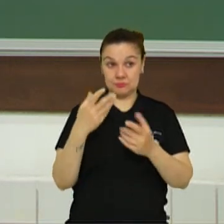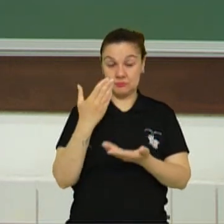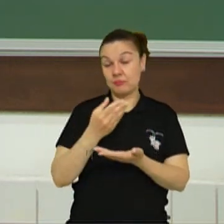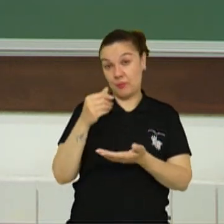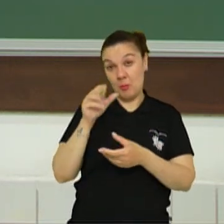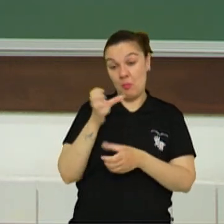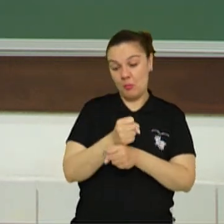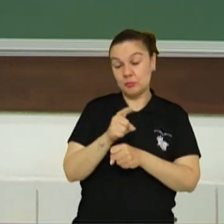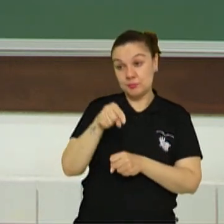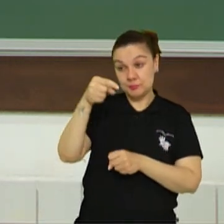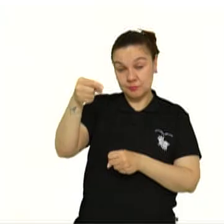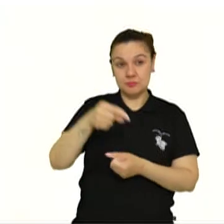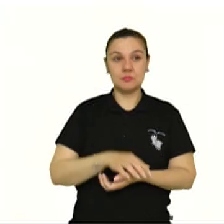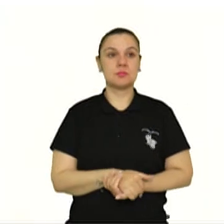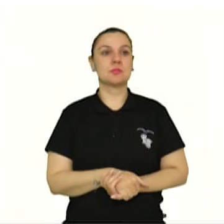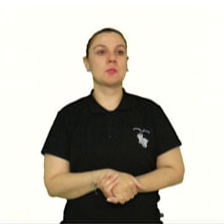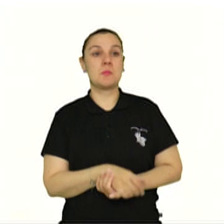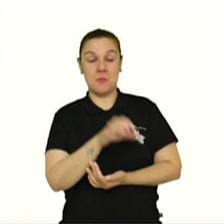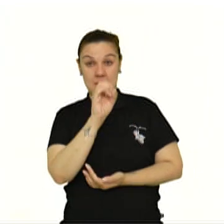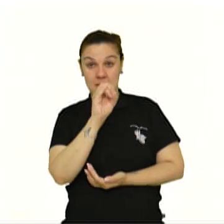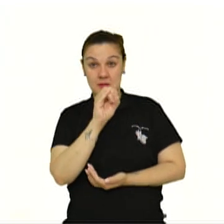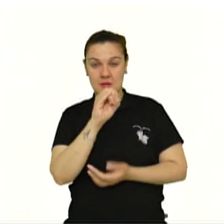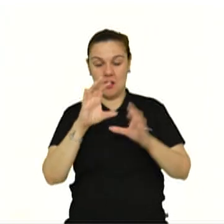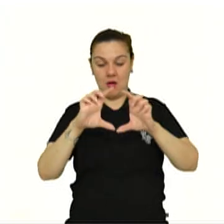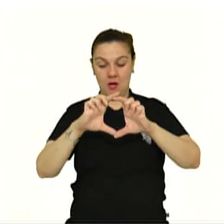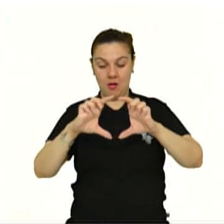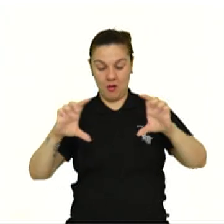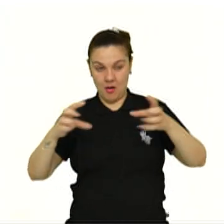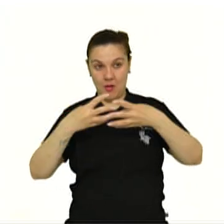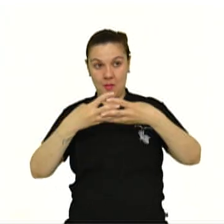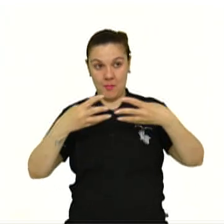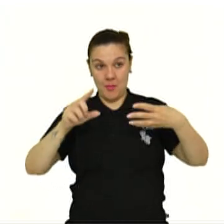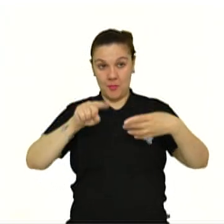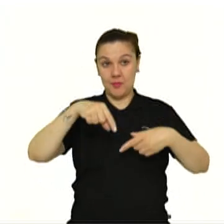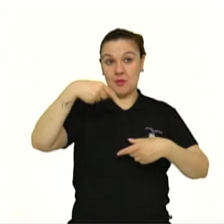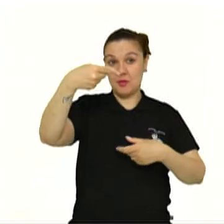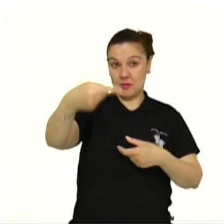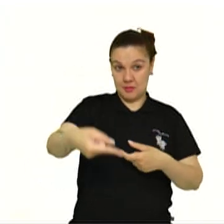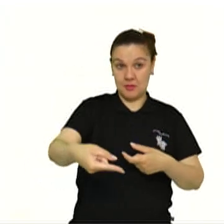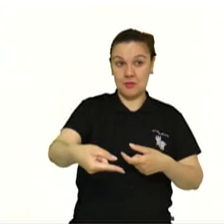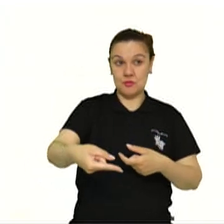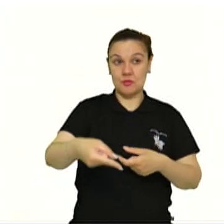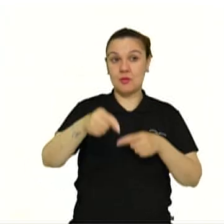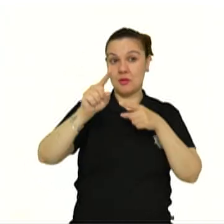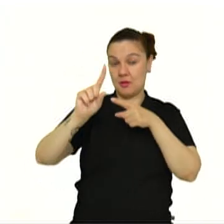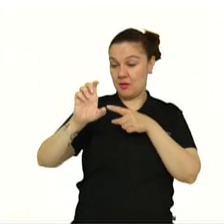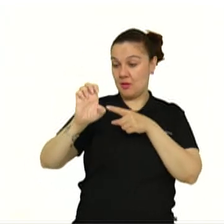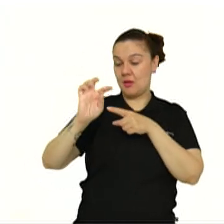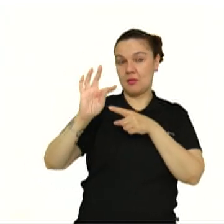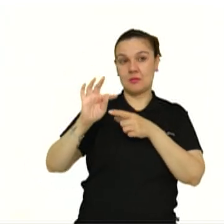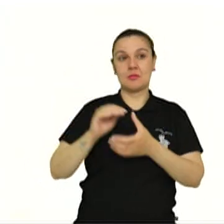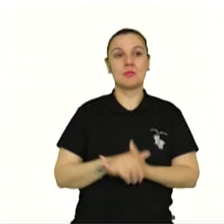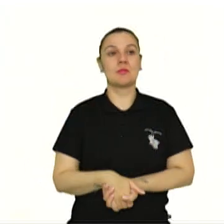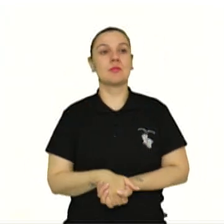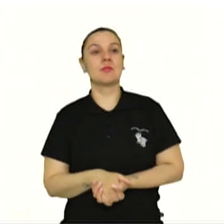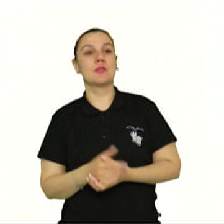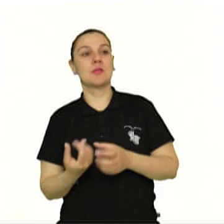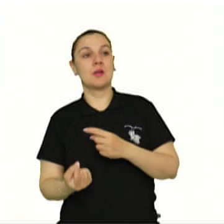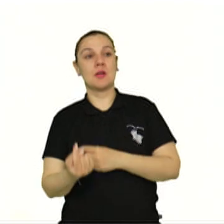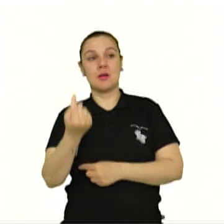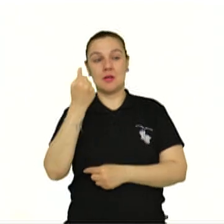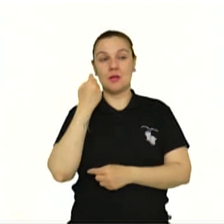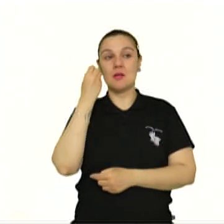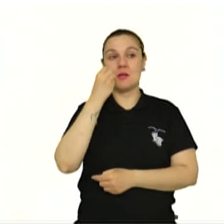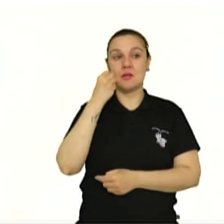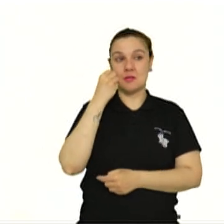ponto do adversário. Caso a bola toque na rede e passe para o campo adversário, será um let. O que é um let? Ele vai poder